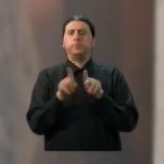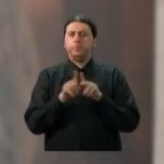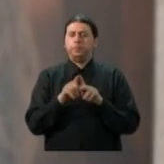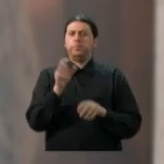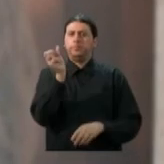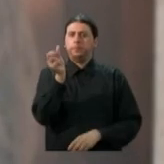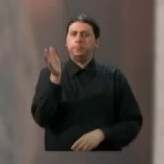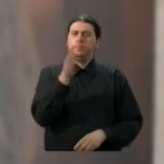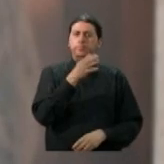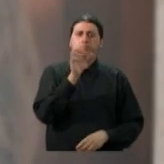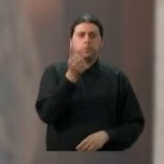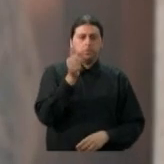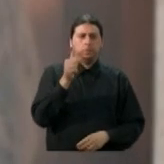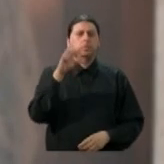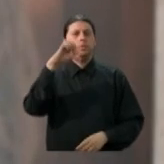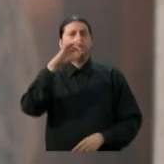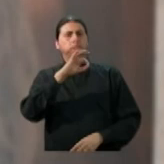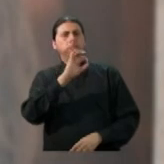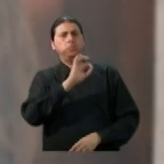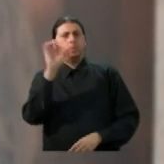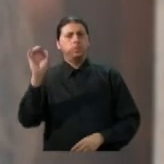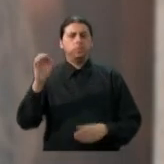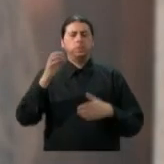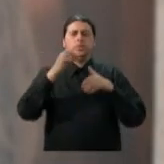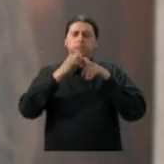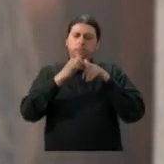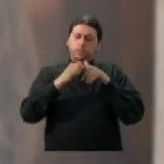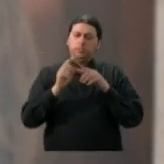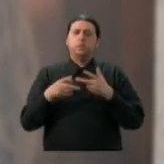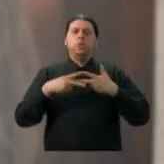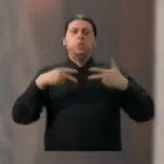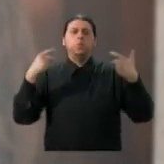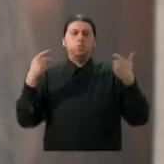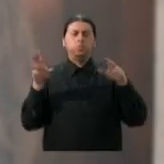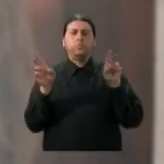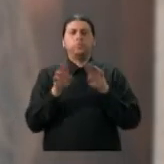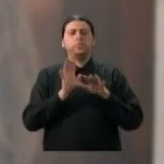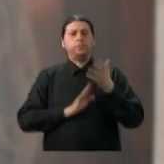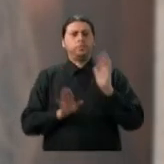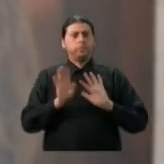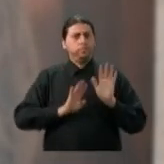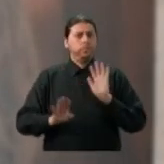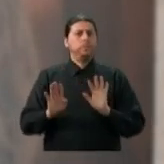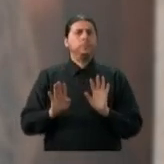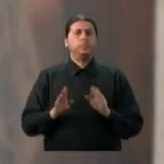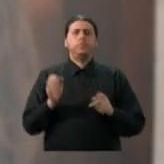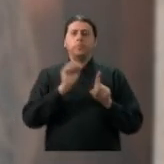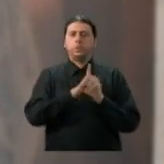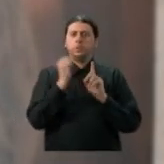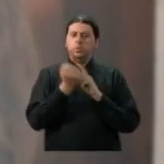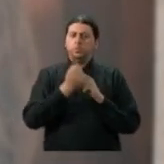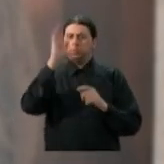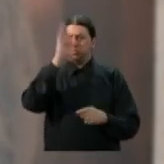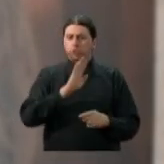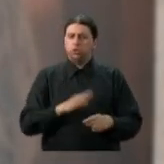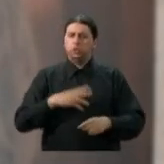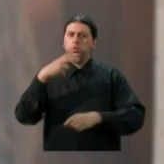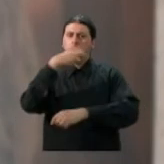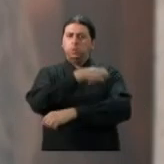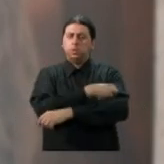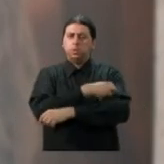por 90% das verrugas genitais. Segundo a Sociedade Brasileira de Imunizações, sem a cobertura